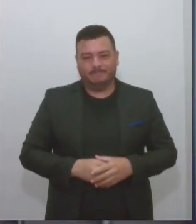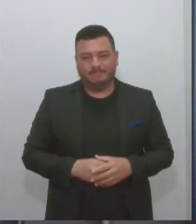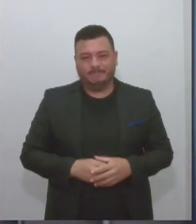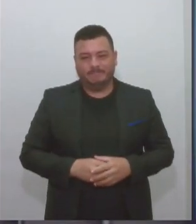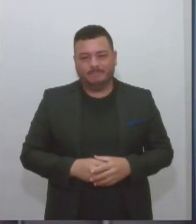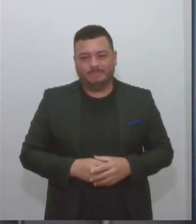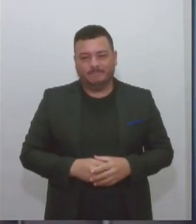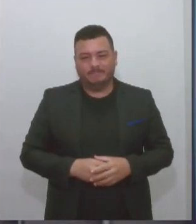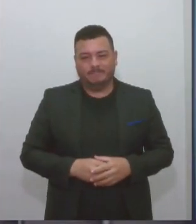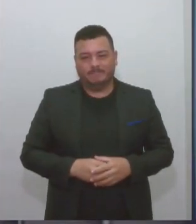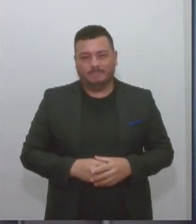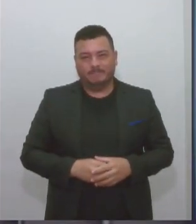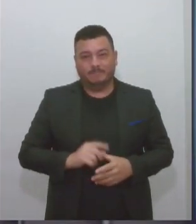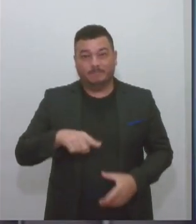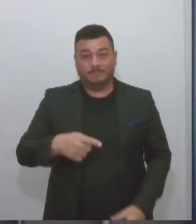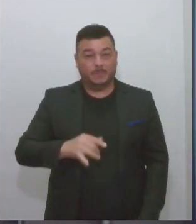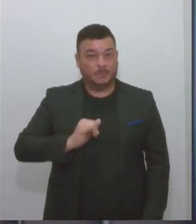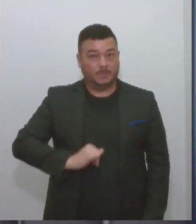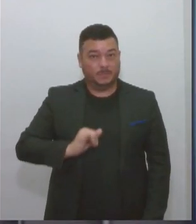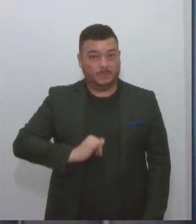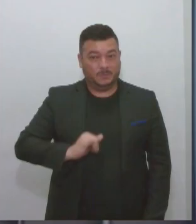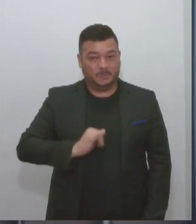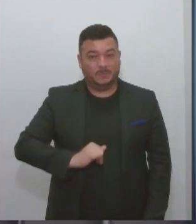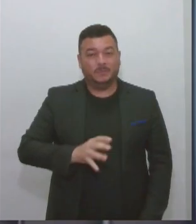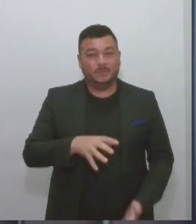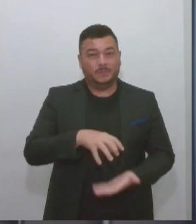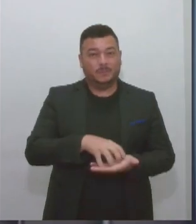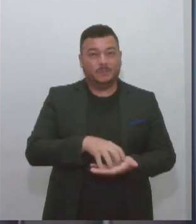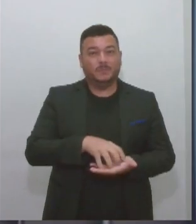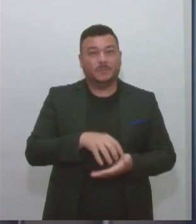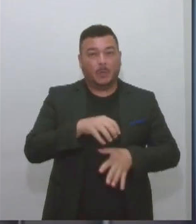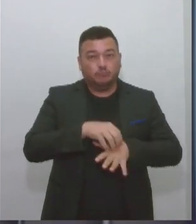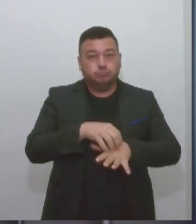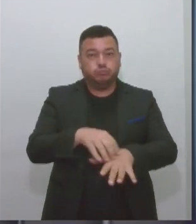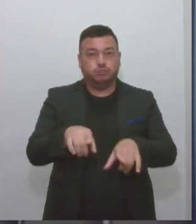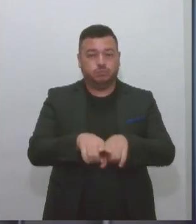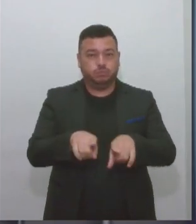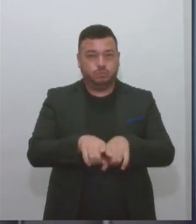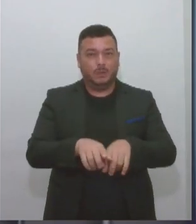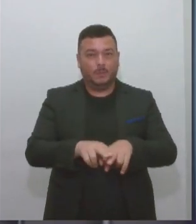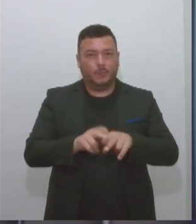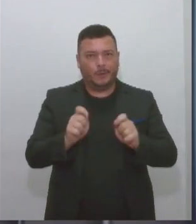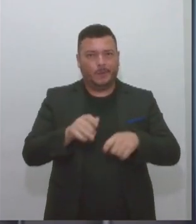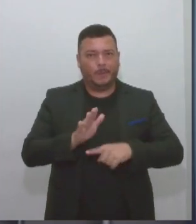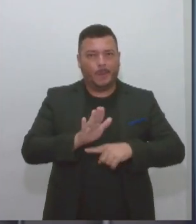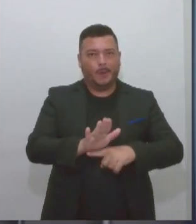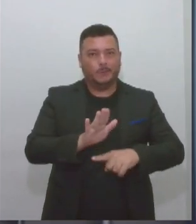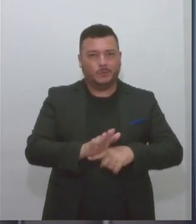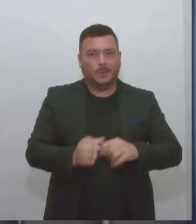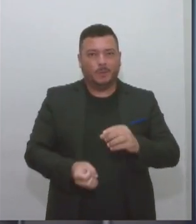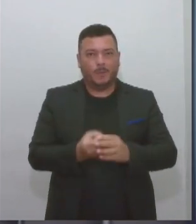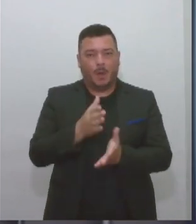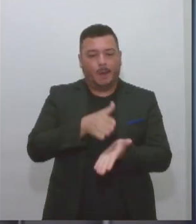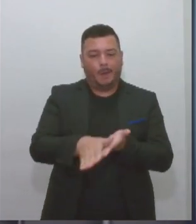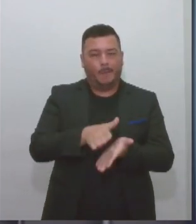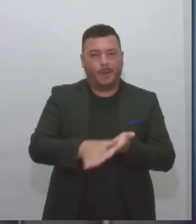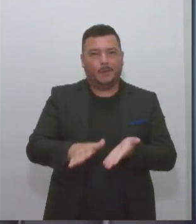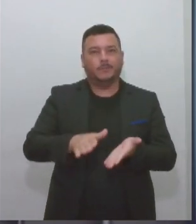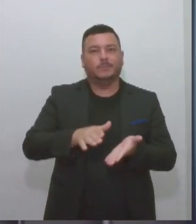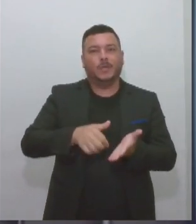E daqui a pouco, Unidade Móvel vai facilitar a emissão da carteira de identidade para pessoas com